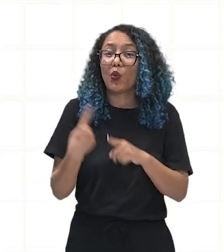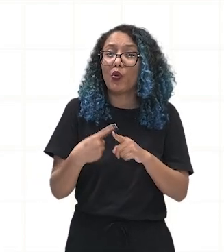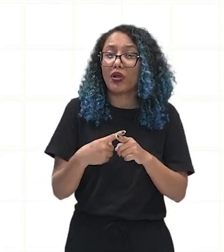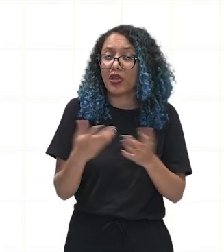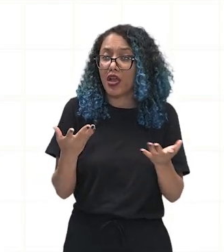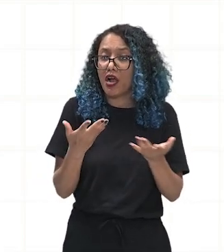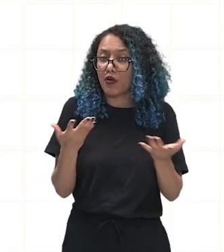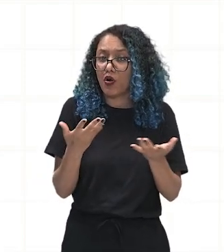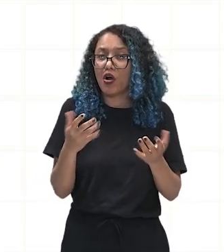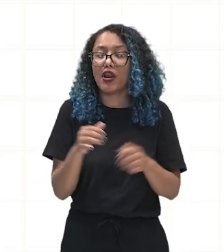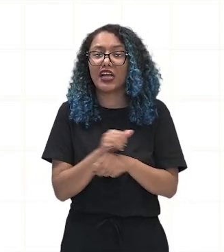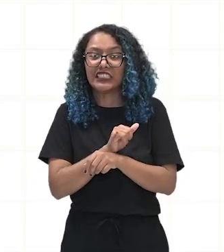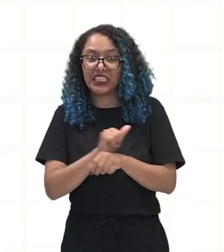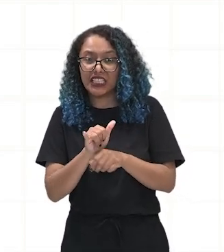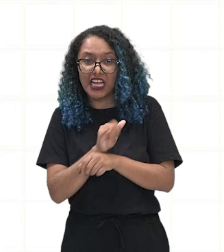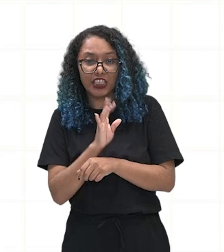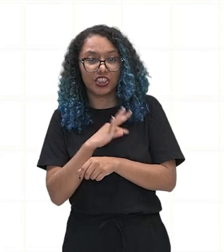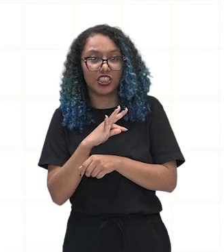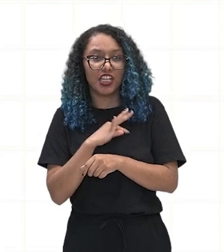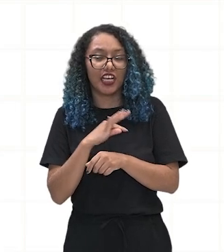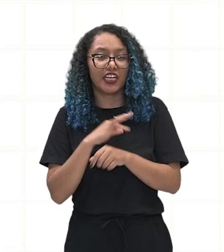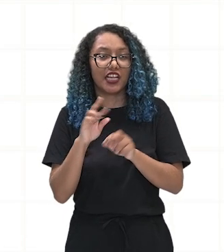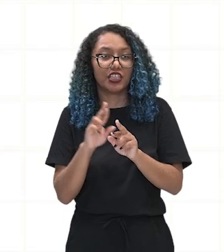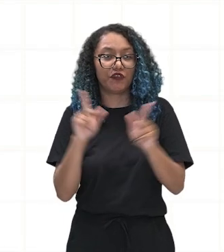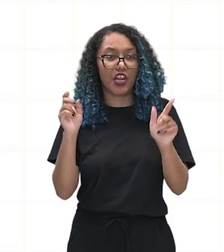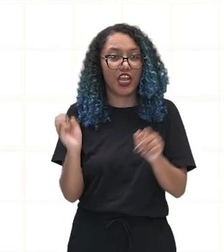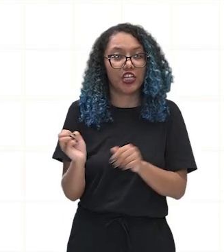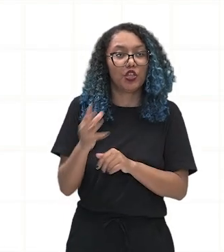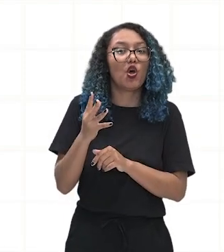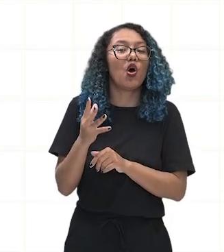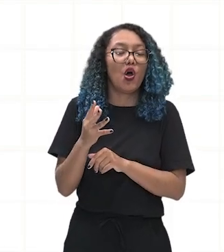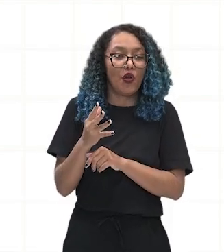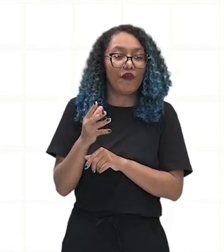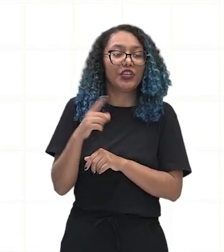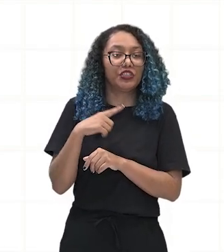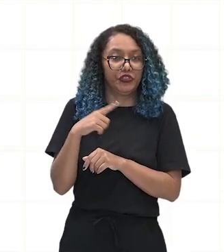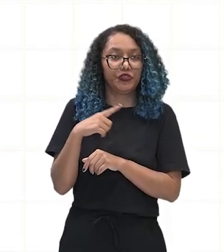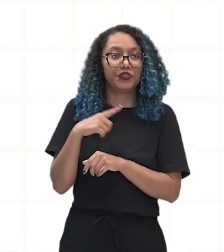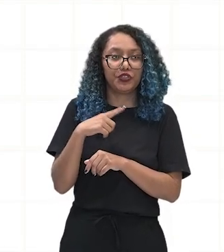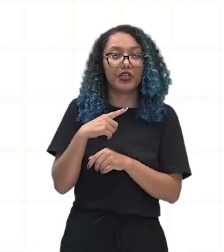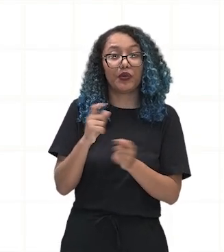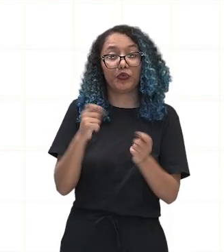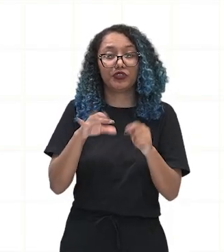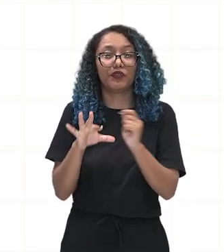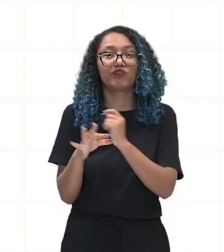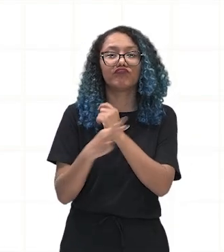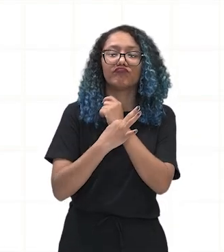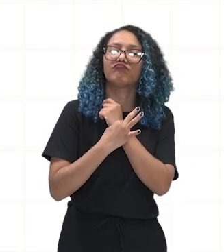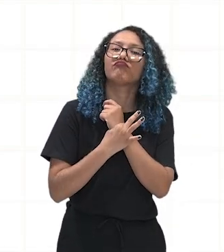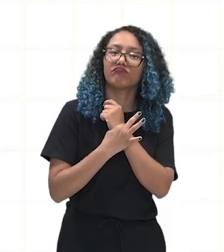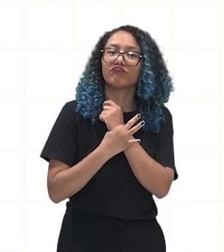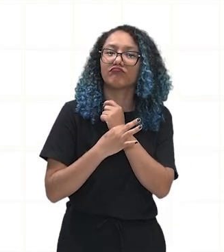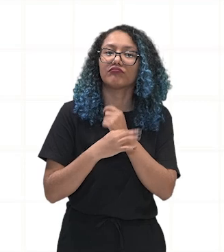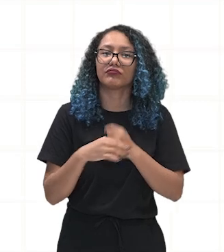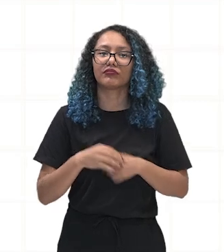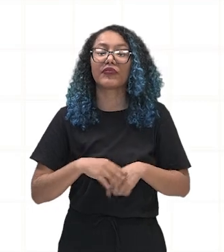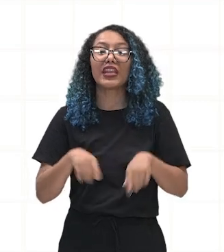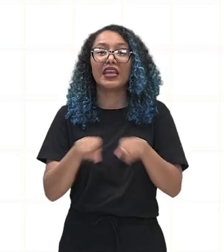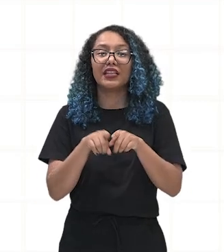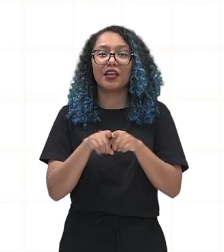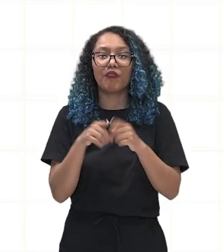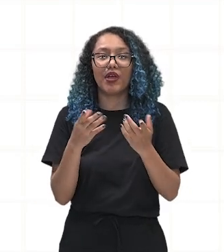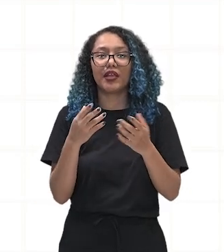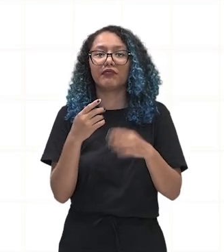novas tecnologias que garantiam essa segurança. Vamos ver também o crescimento das economias